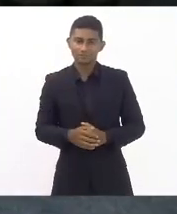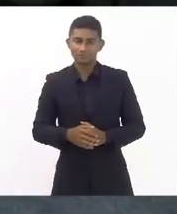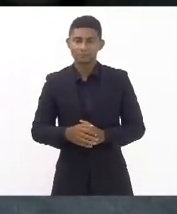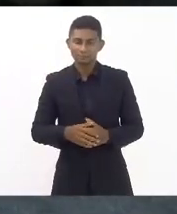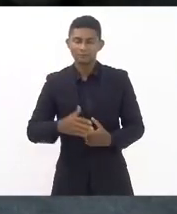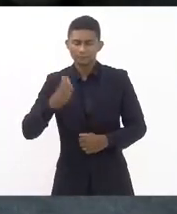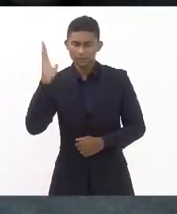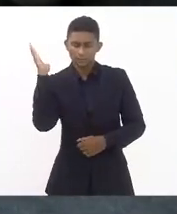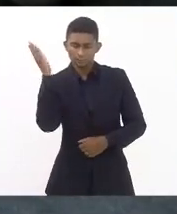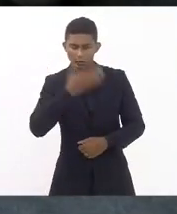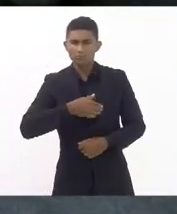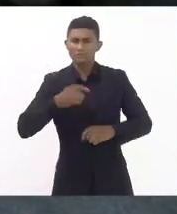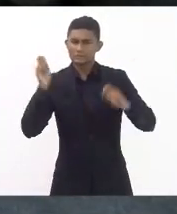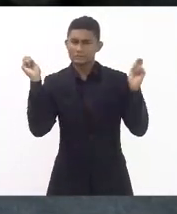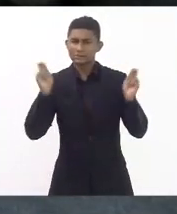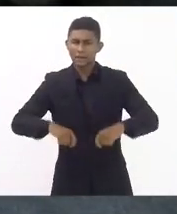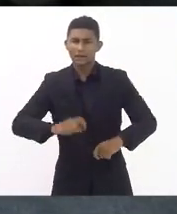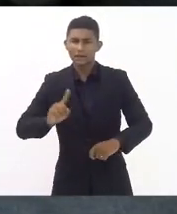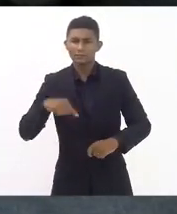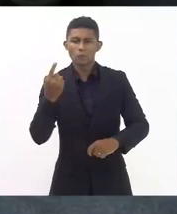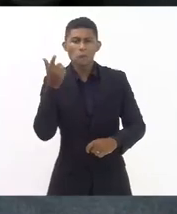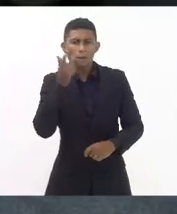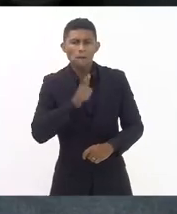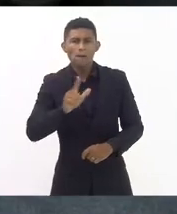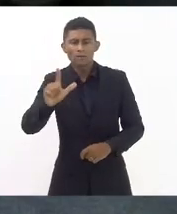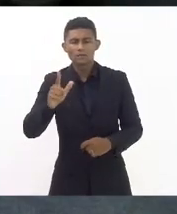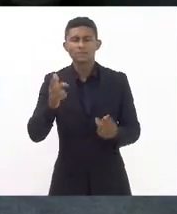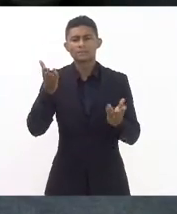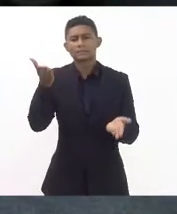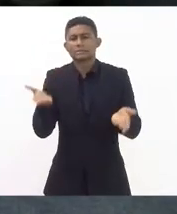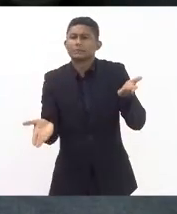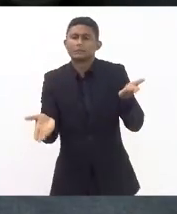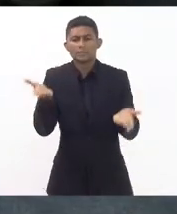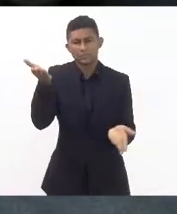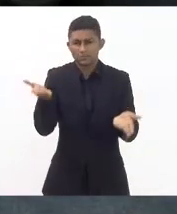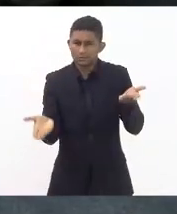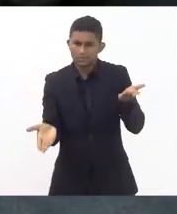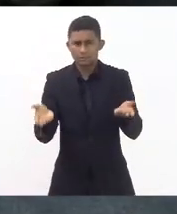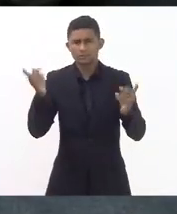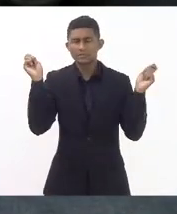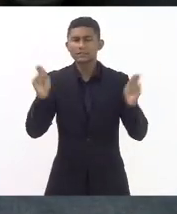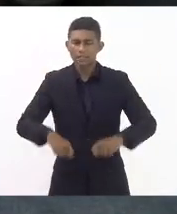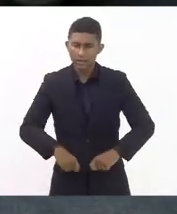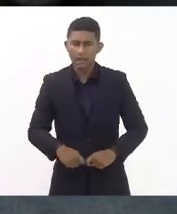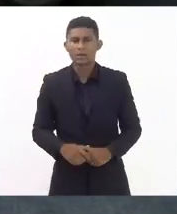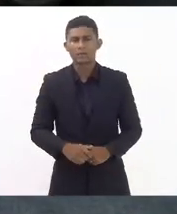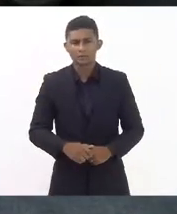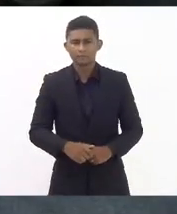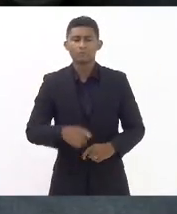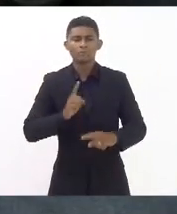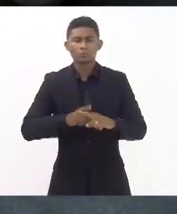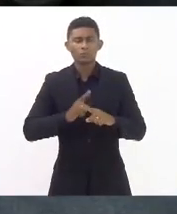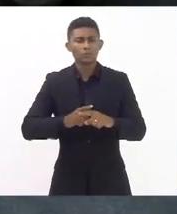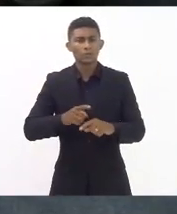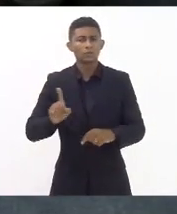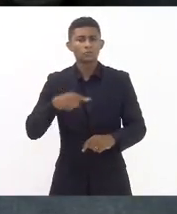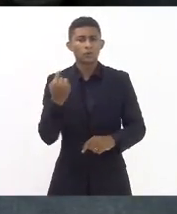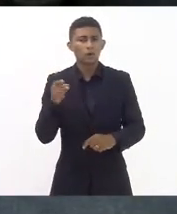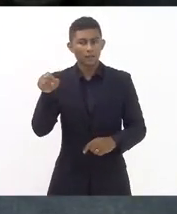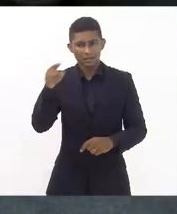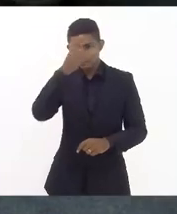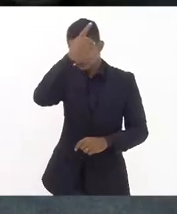né, chegar a um meio termo, chegar a um processo de pensar nos mais pobres,